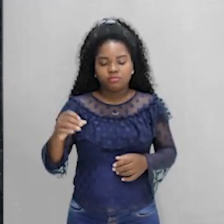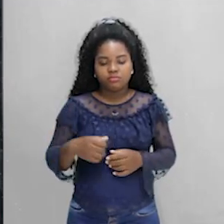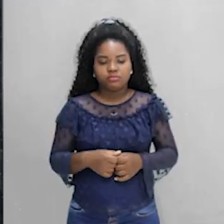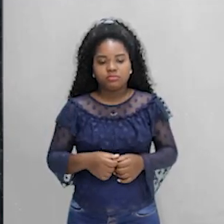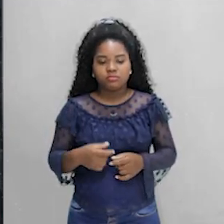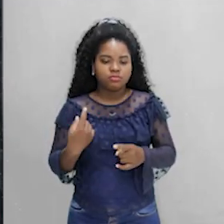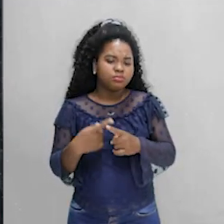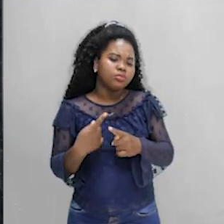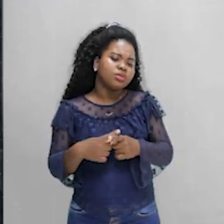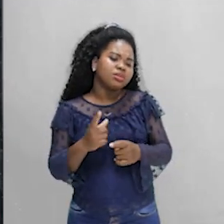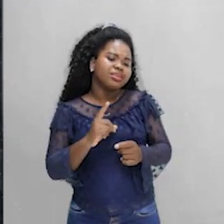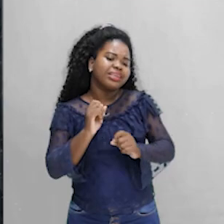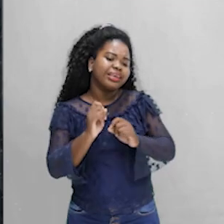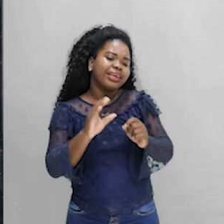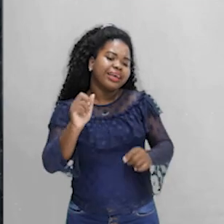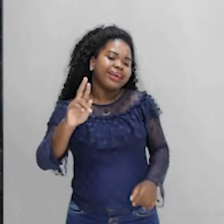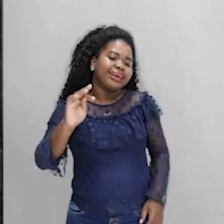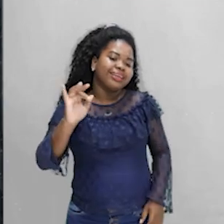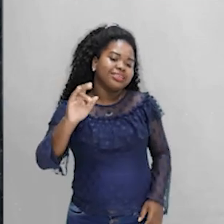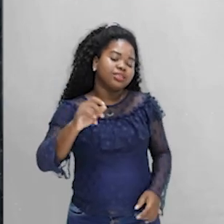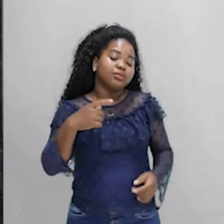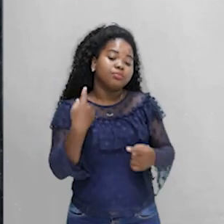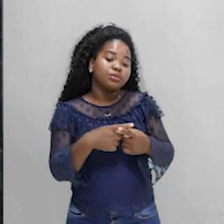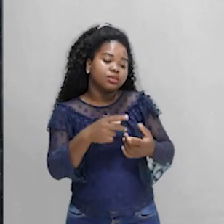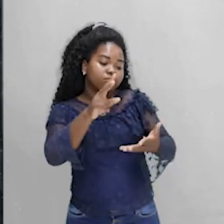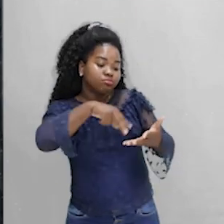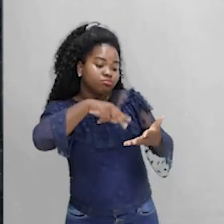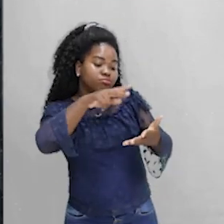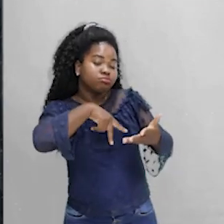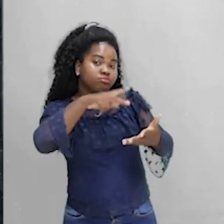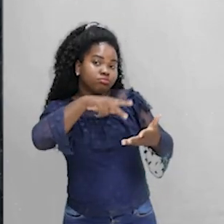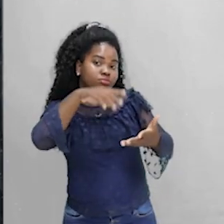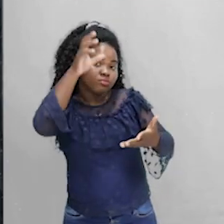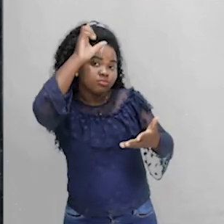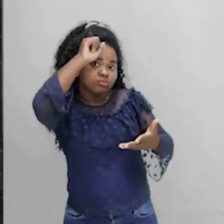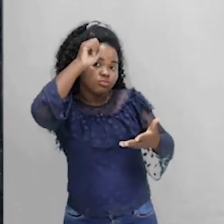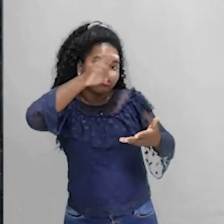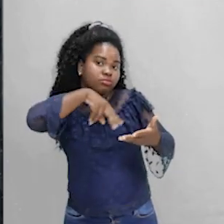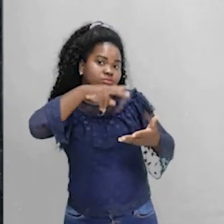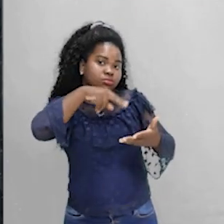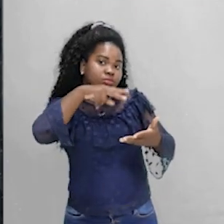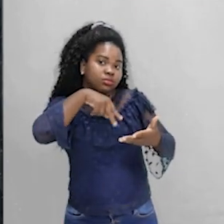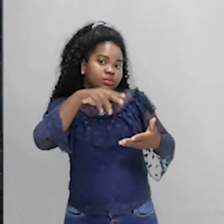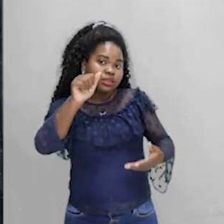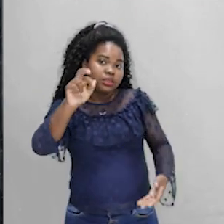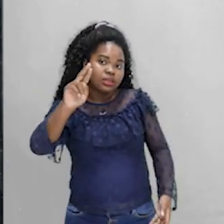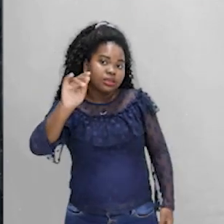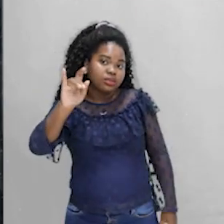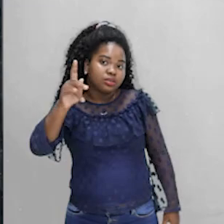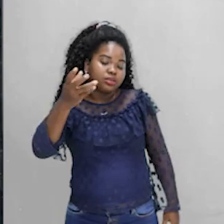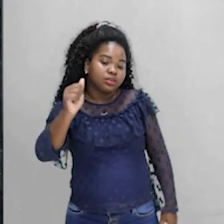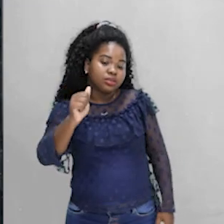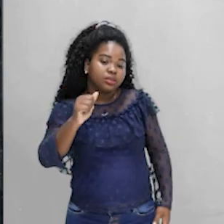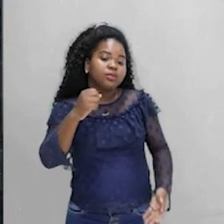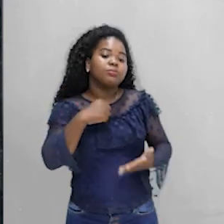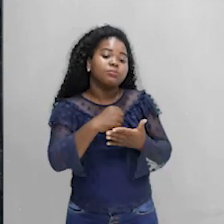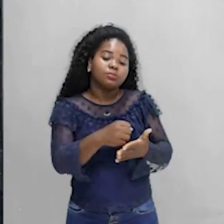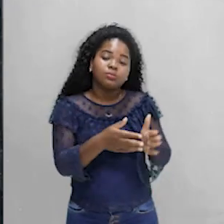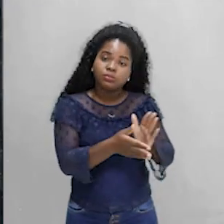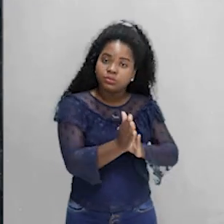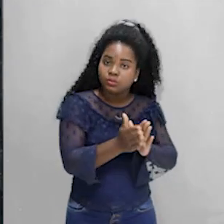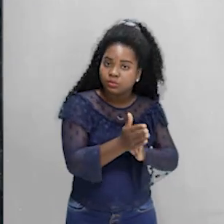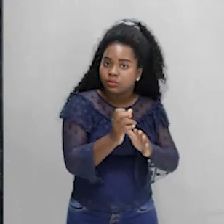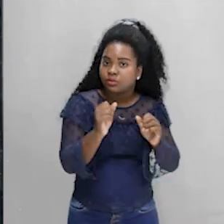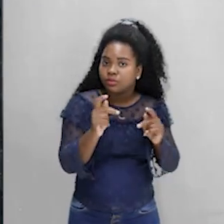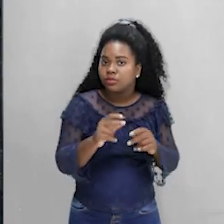que tem essa questão aqui? Porque ela fala em ler. Né? Aprender a ler e a cartilha escolar é um dos recursos